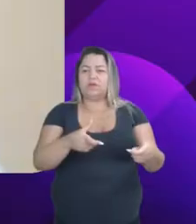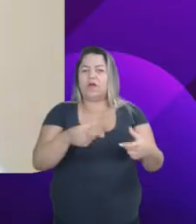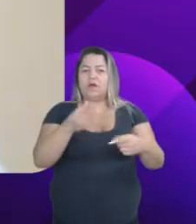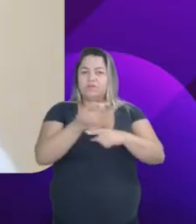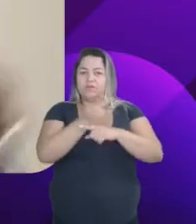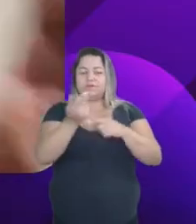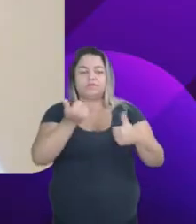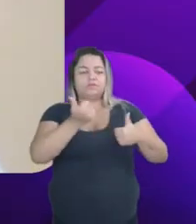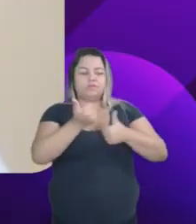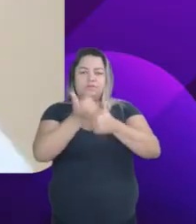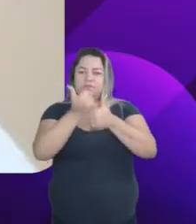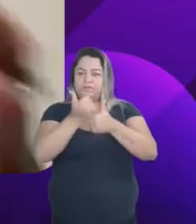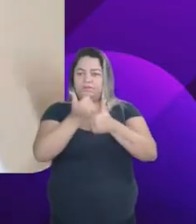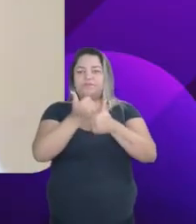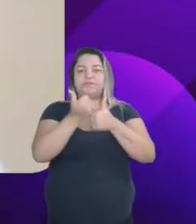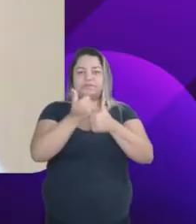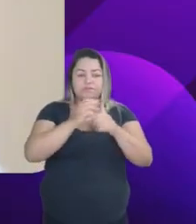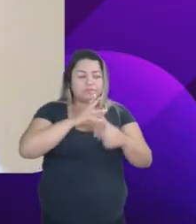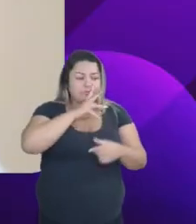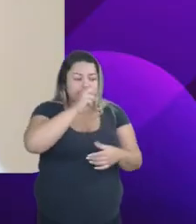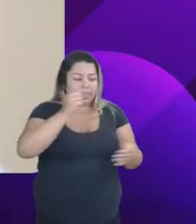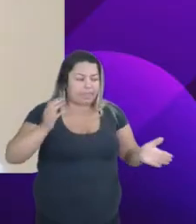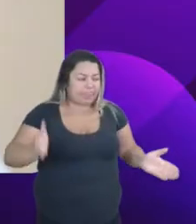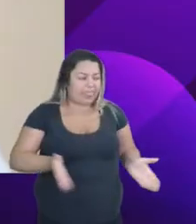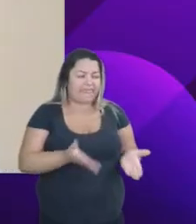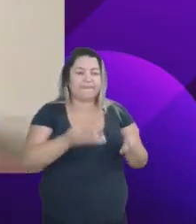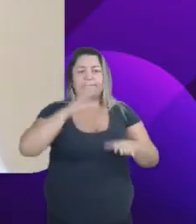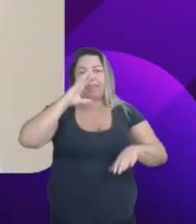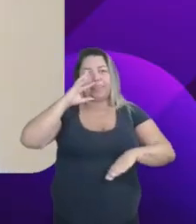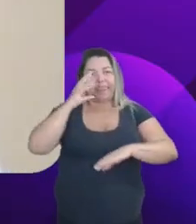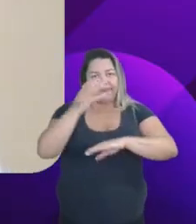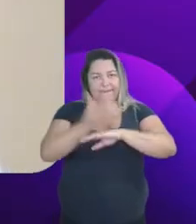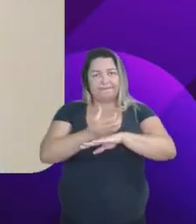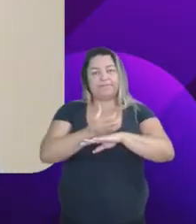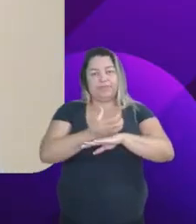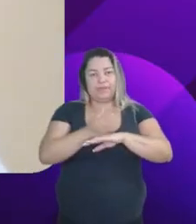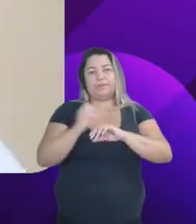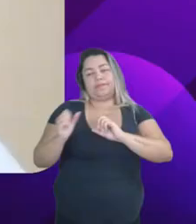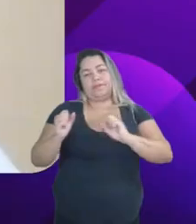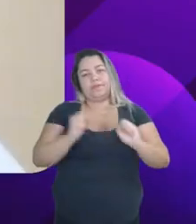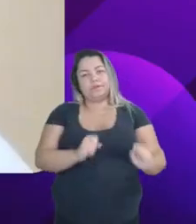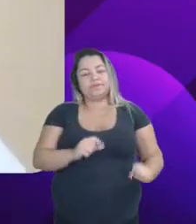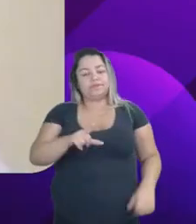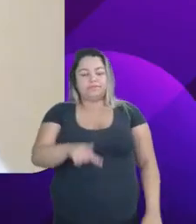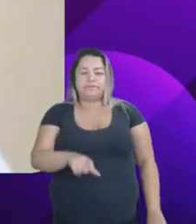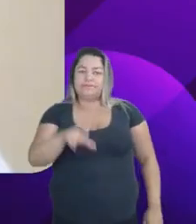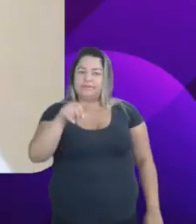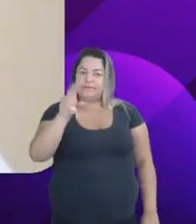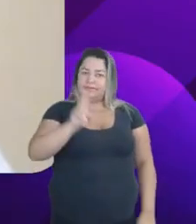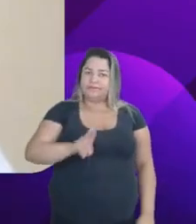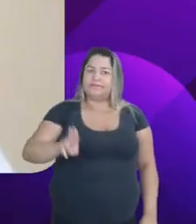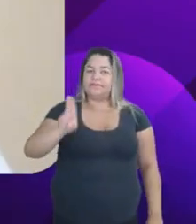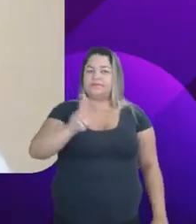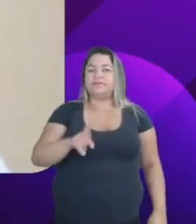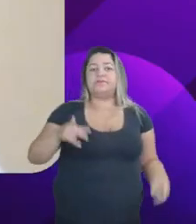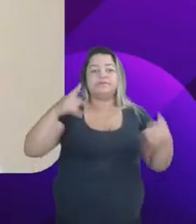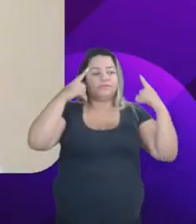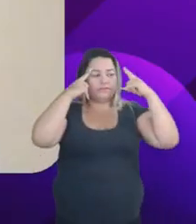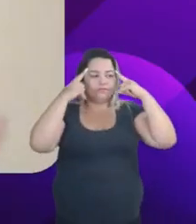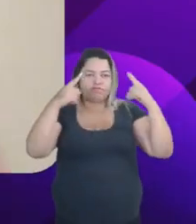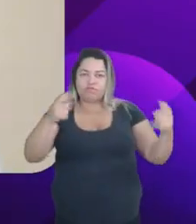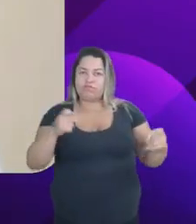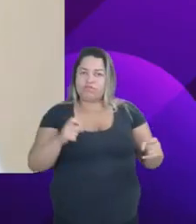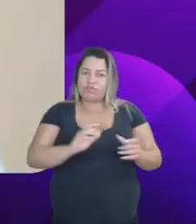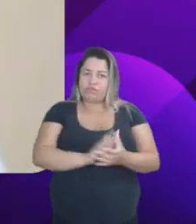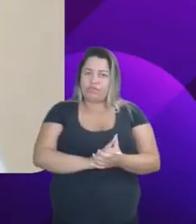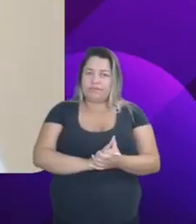procurar apoios ideológicos para fortalecer a nossa tese. A gente pode. Mas quando a gente escolhe usar a violência, essa